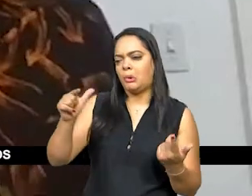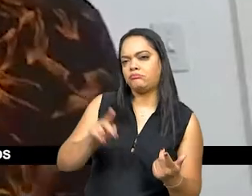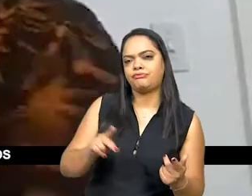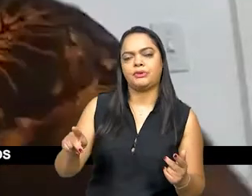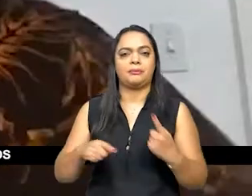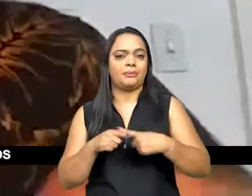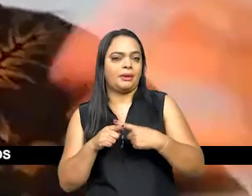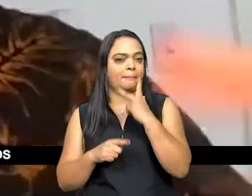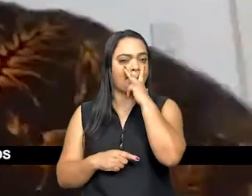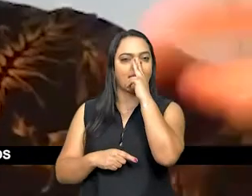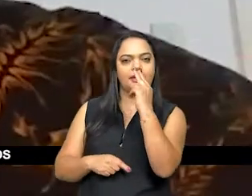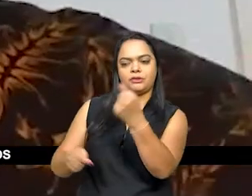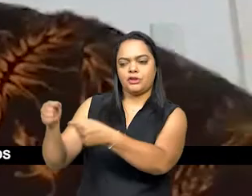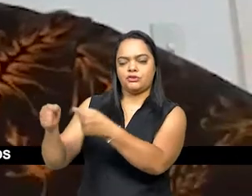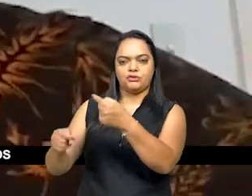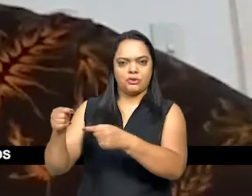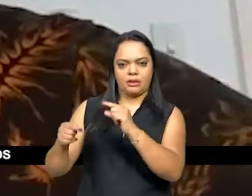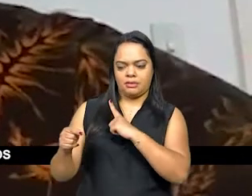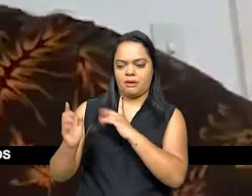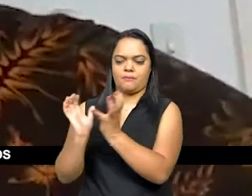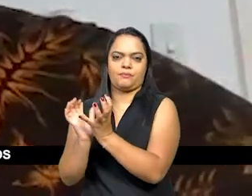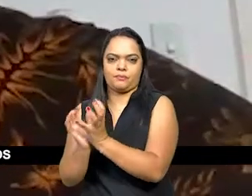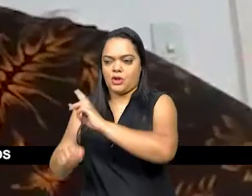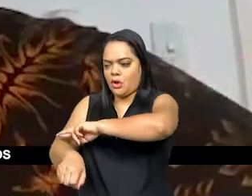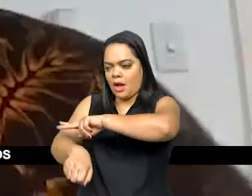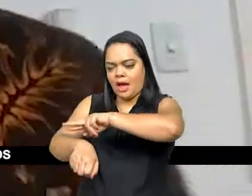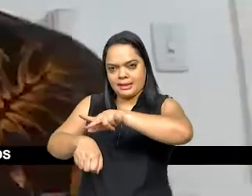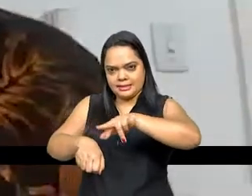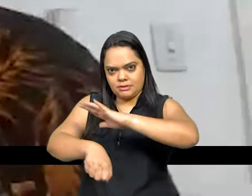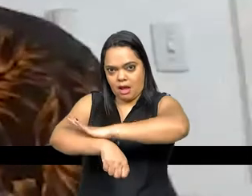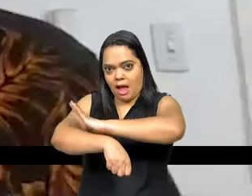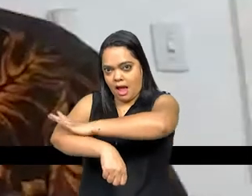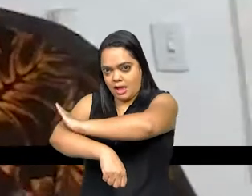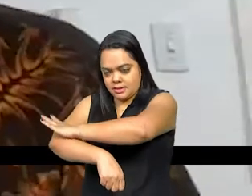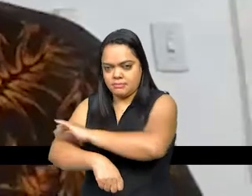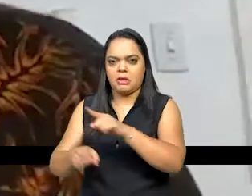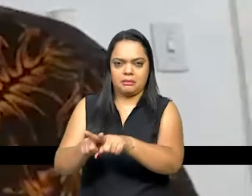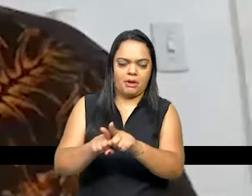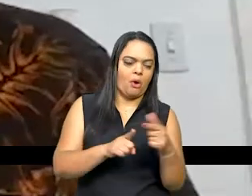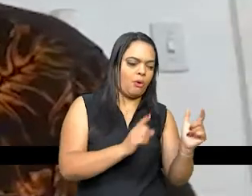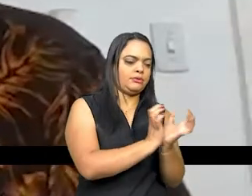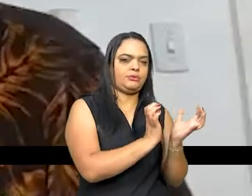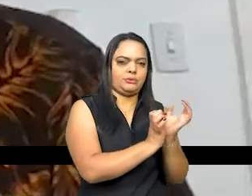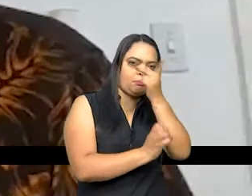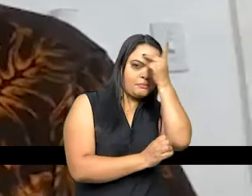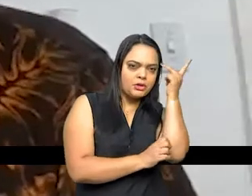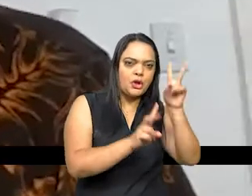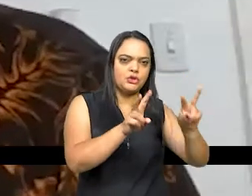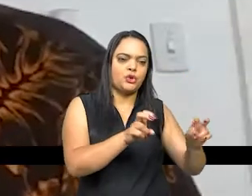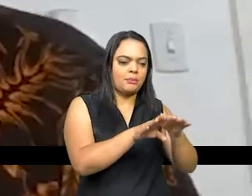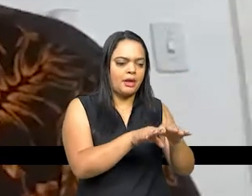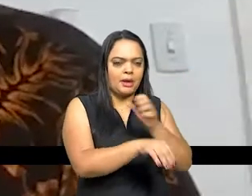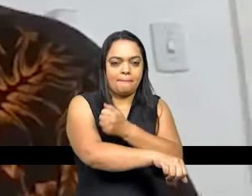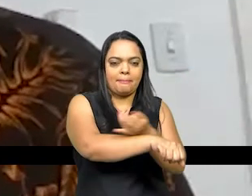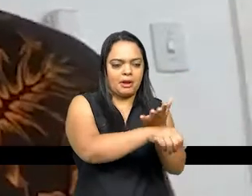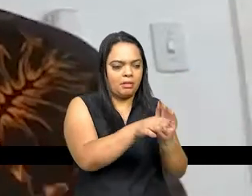parece que tem uma discussão assim, aqui tem os pesquisadores do racismo e das relações raciais e aqui tem os pesquisadores da supremacia branca e dos